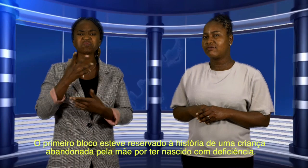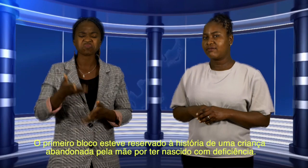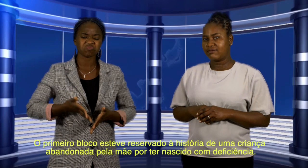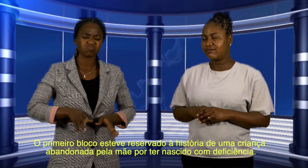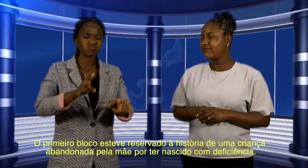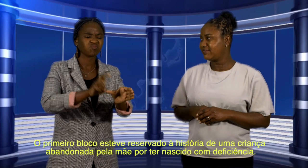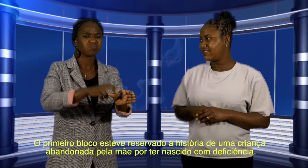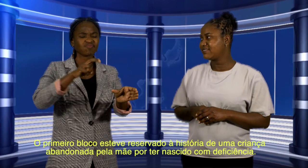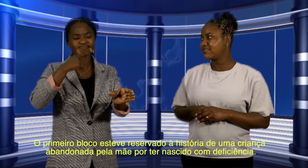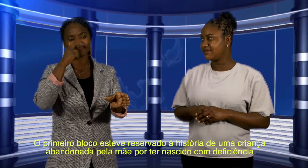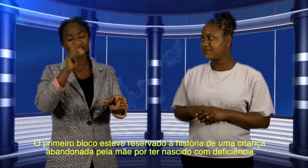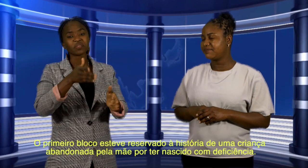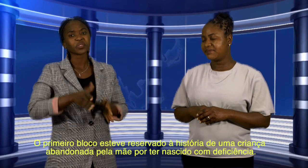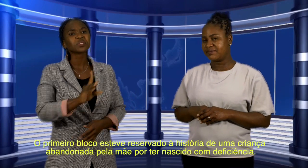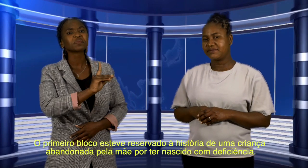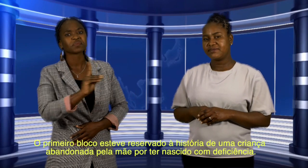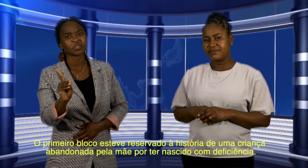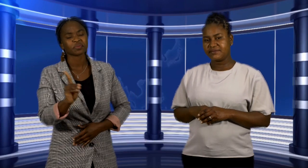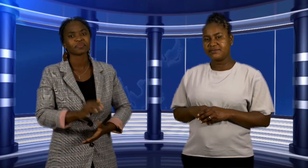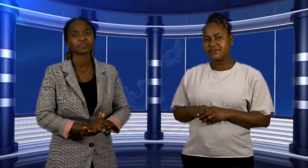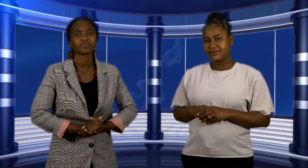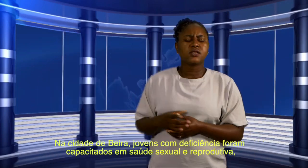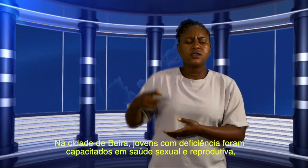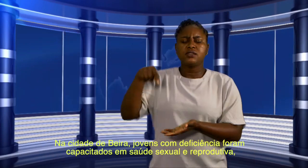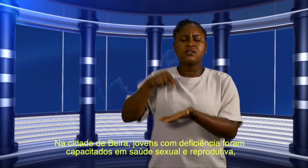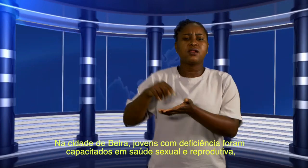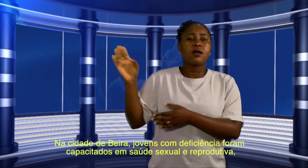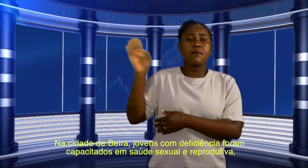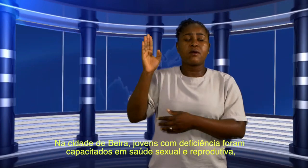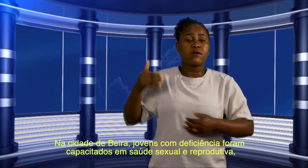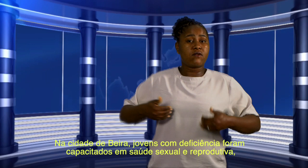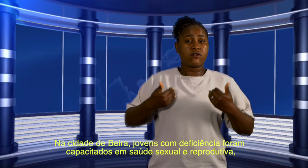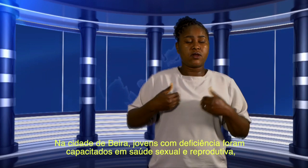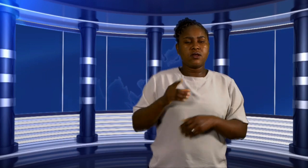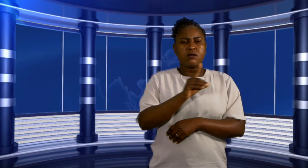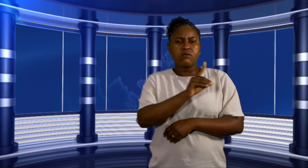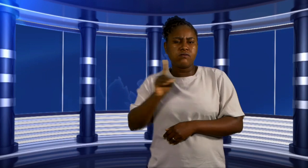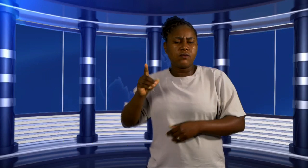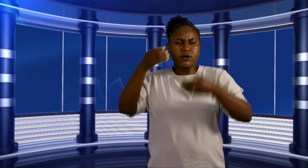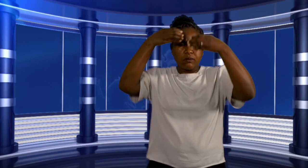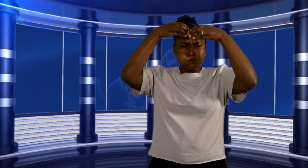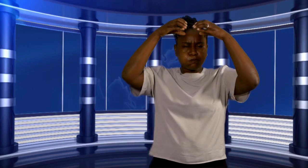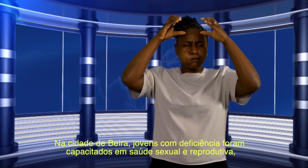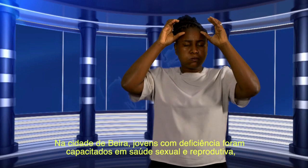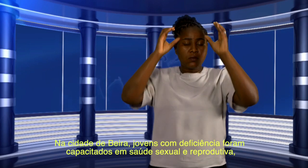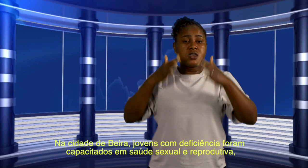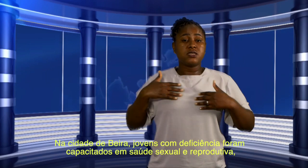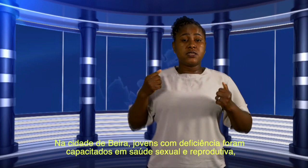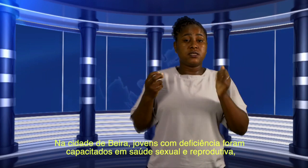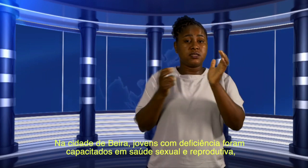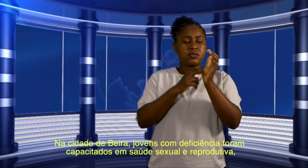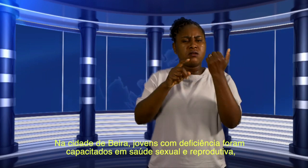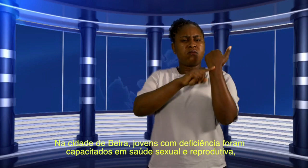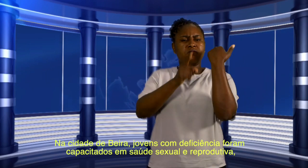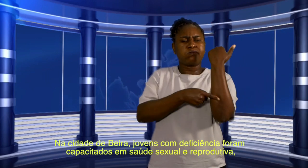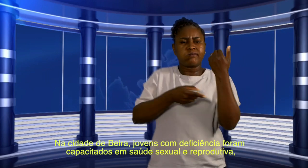abandonada pela mãe por ter nascido com deficiência. Na cidade de Ampeira, jovens com deficiência foram capacitados